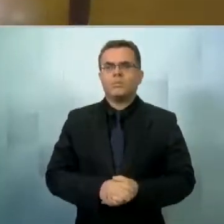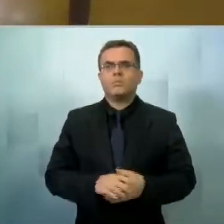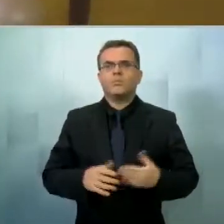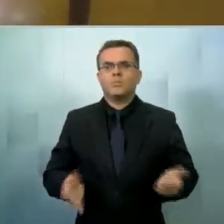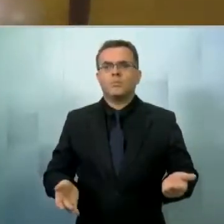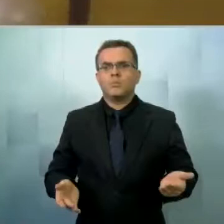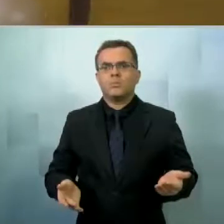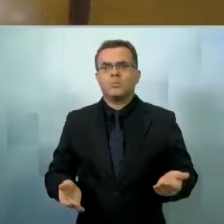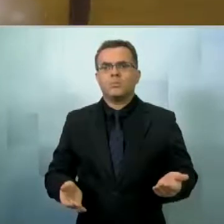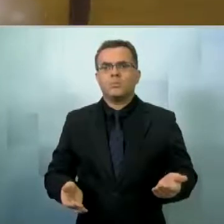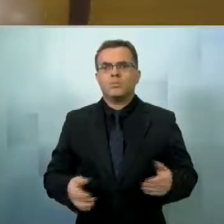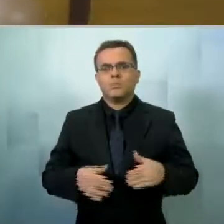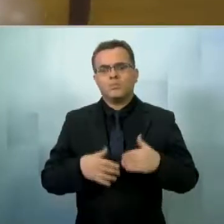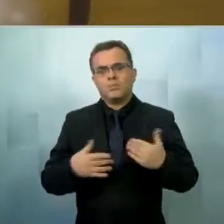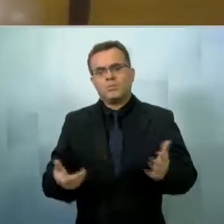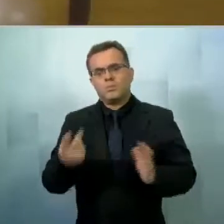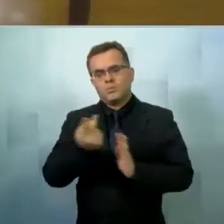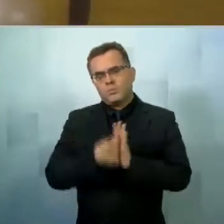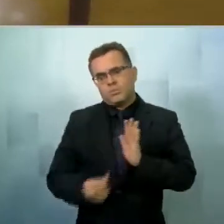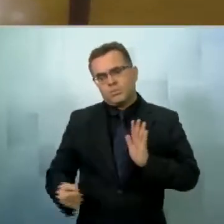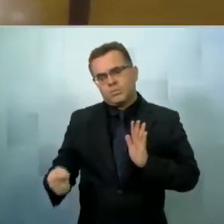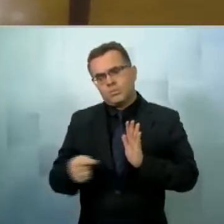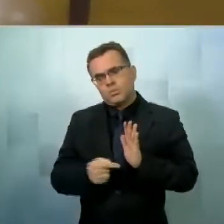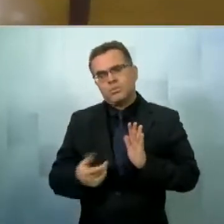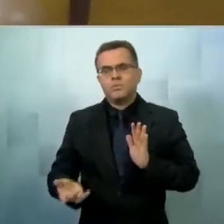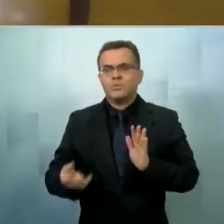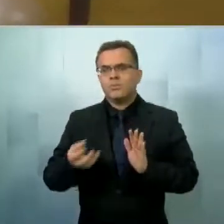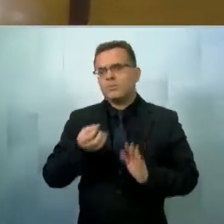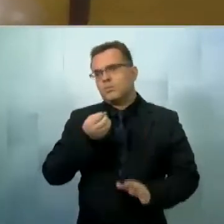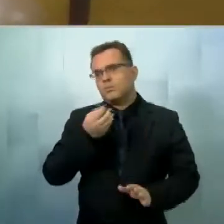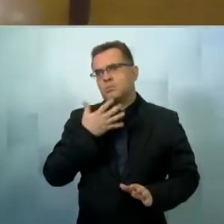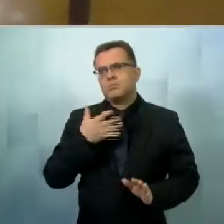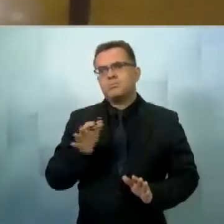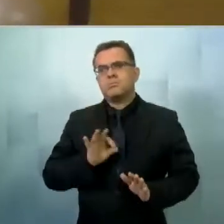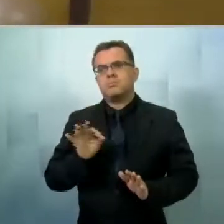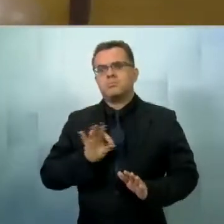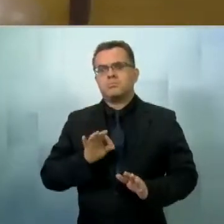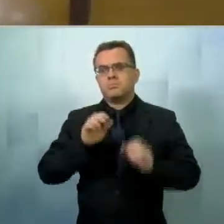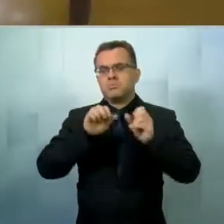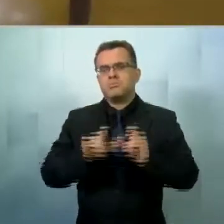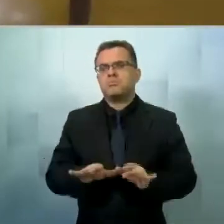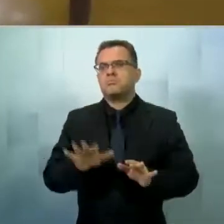da oposição. Os meus projetos parece que não são muito abençoados,